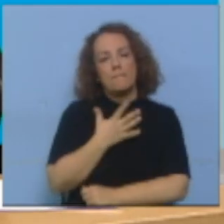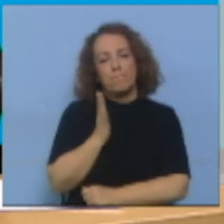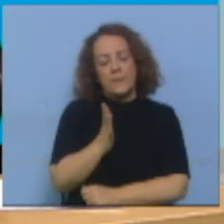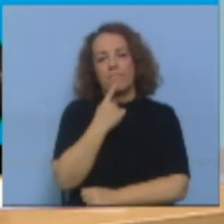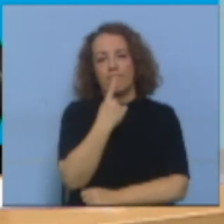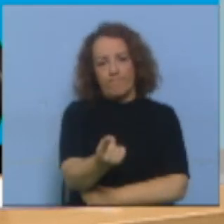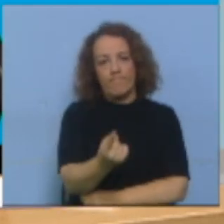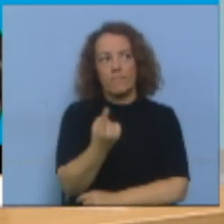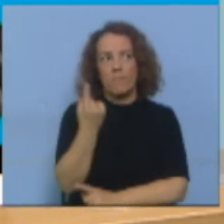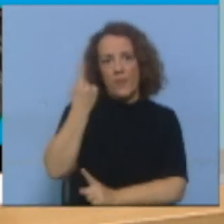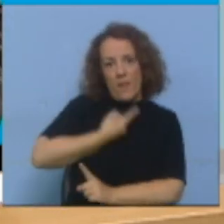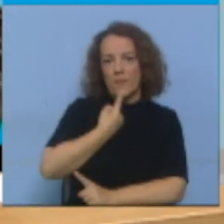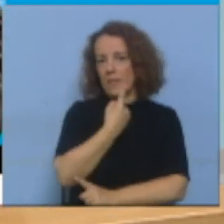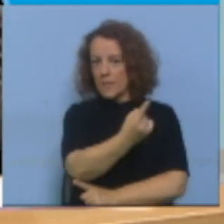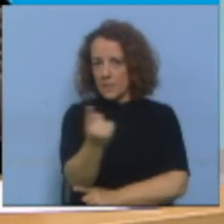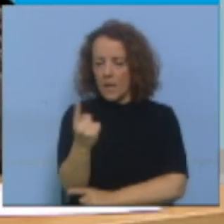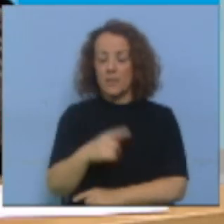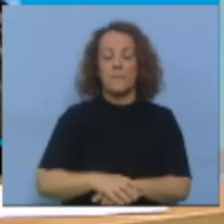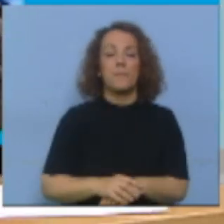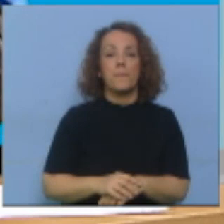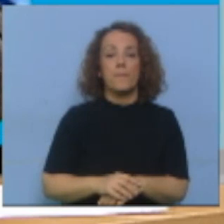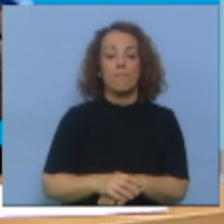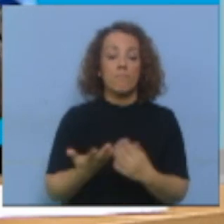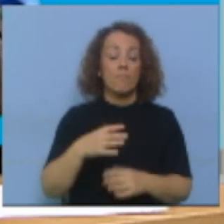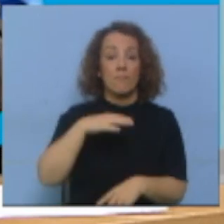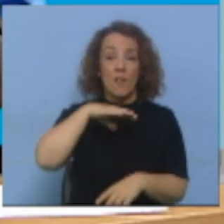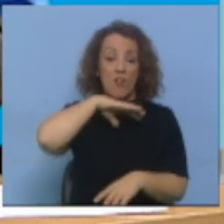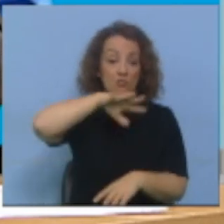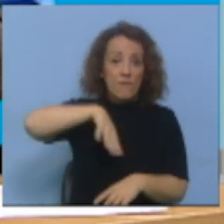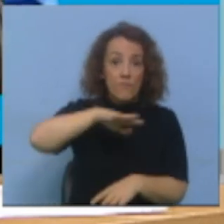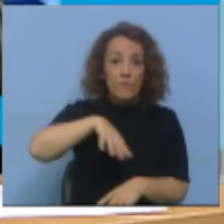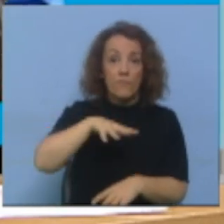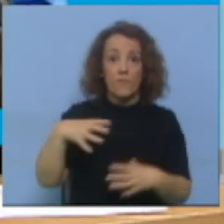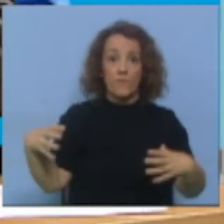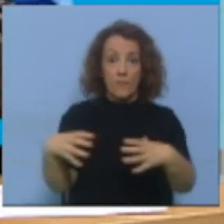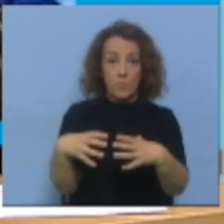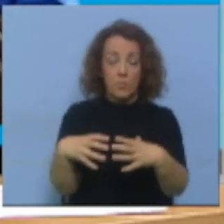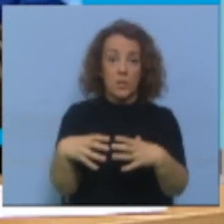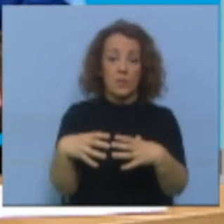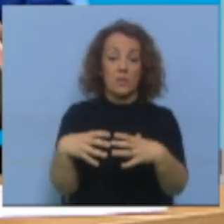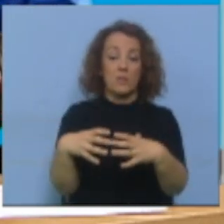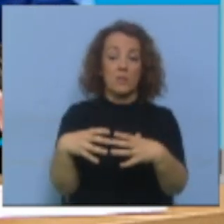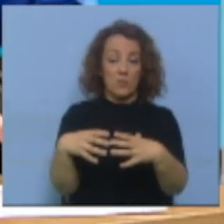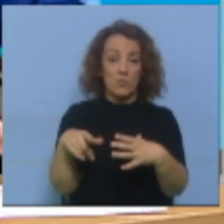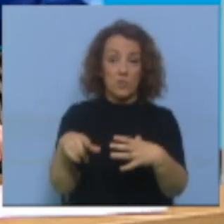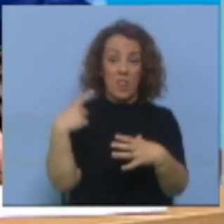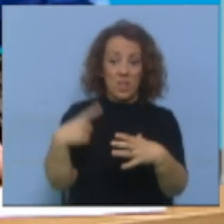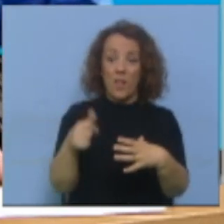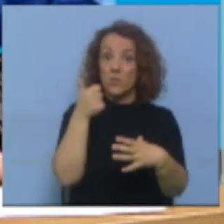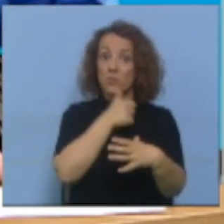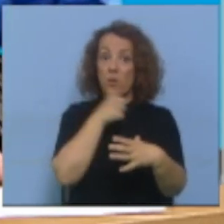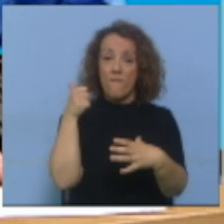tenho esse dever de dizer que as famílias que vivem, ou as pessoas que vivem de alguma forma neste contexto e são vítimas de